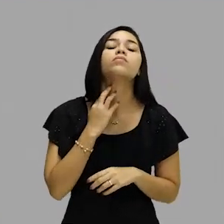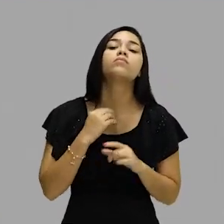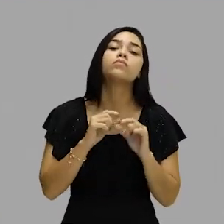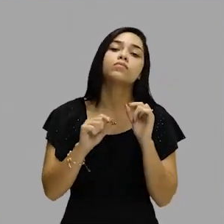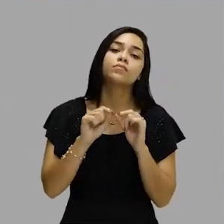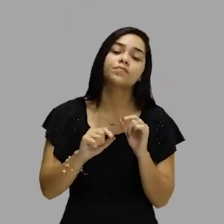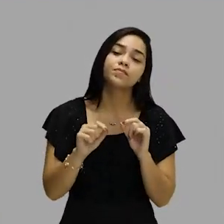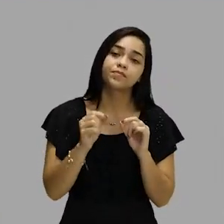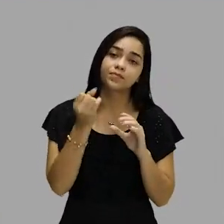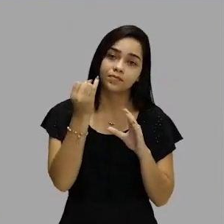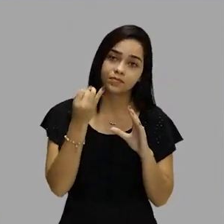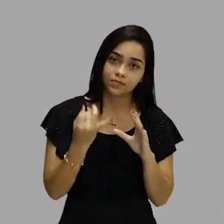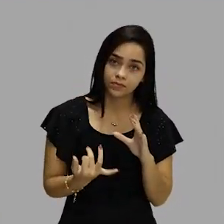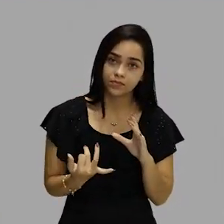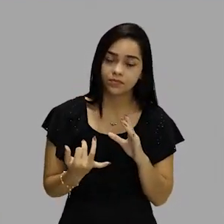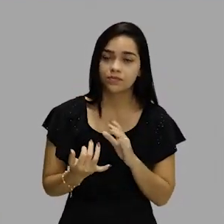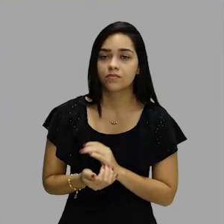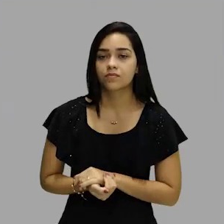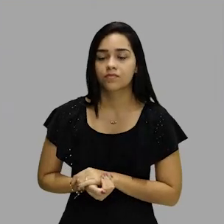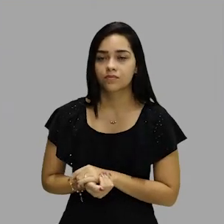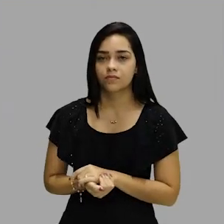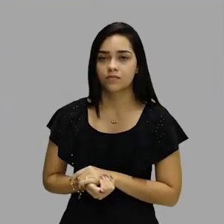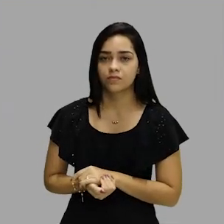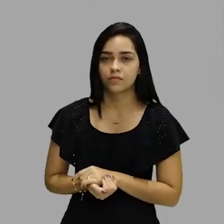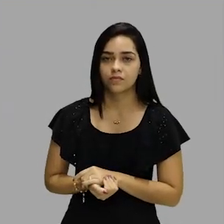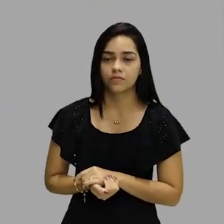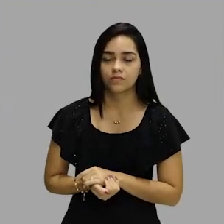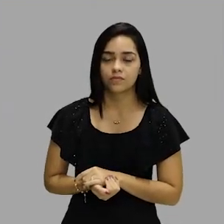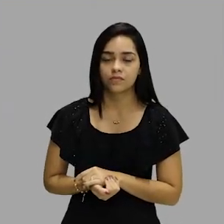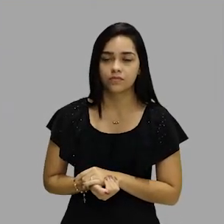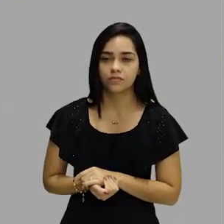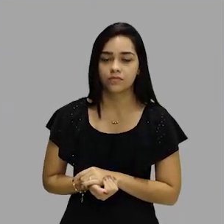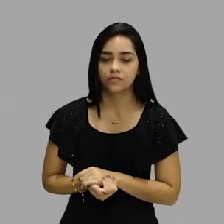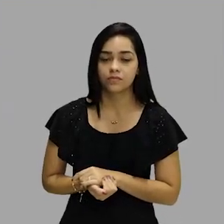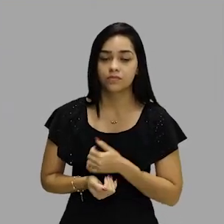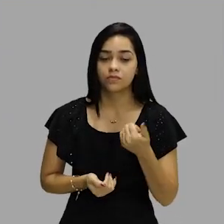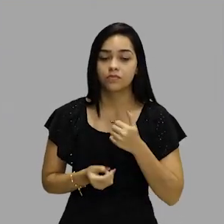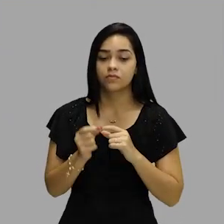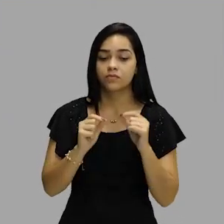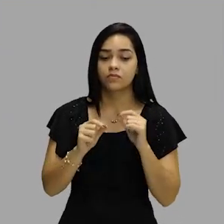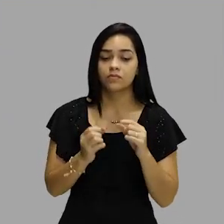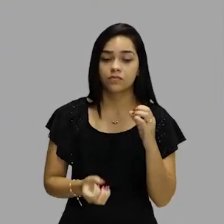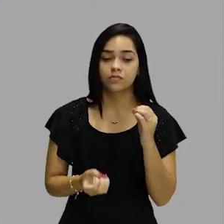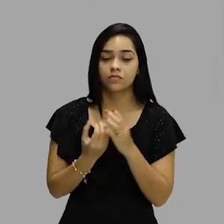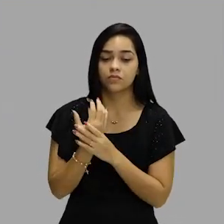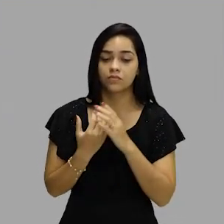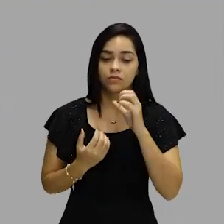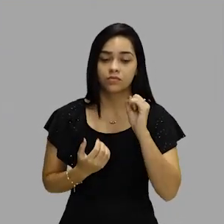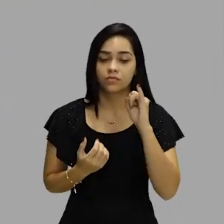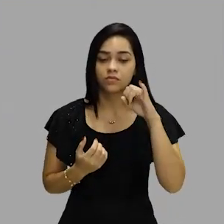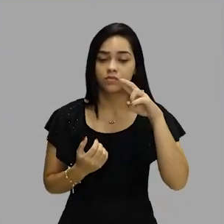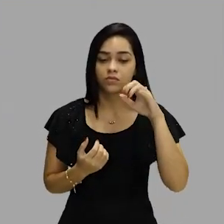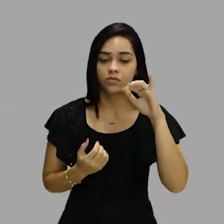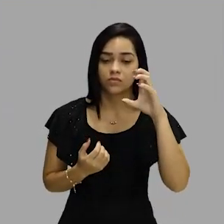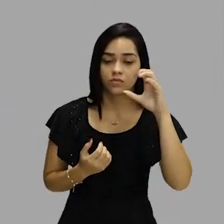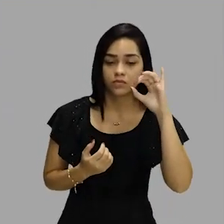essas são as características do tecido muscular estriado esquelético. Primeira coisa é que as células desse tipo de tecido